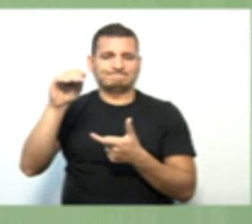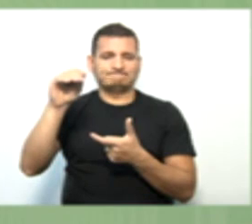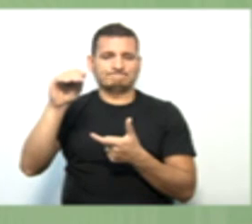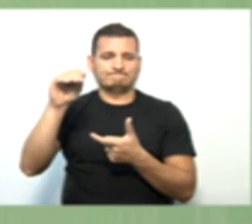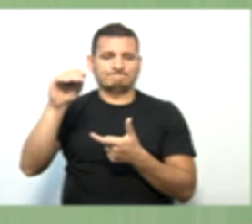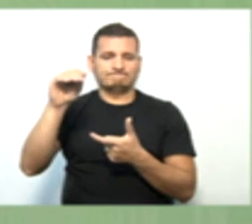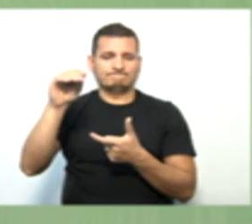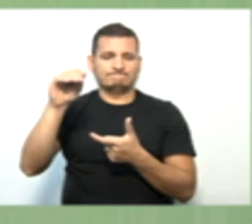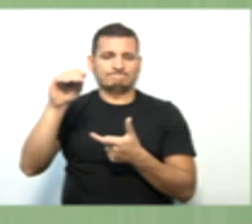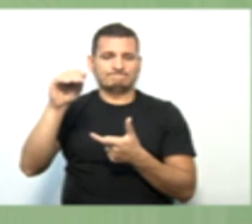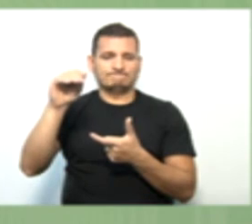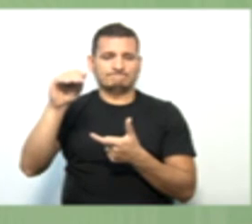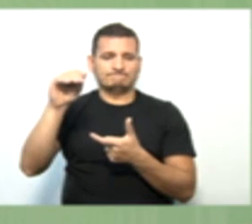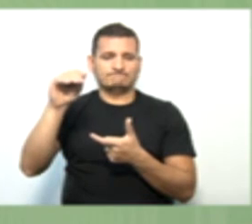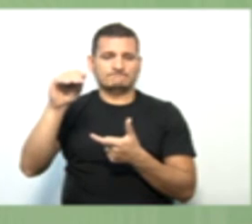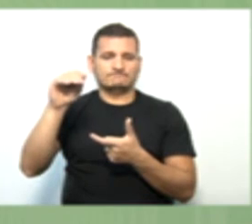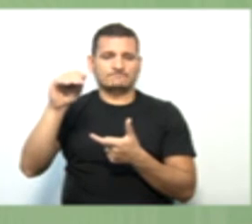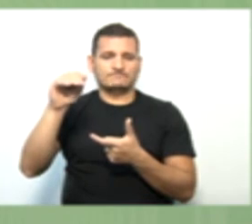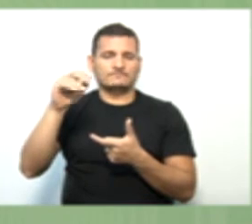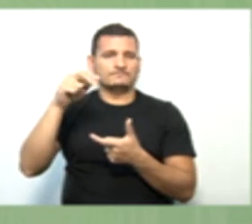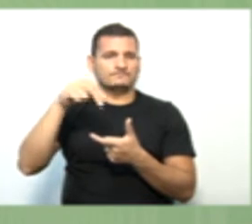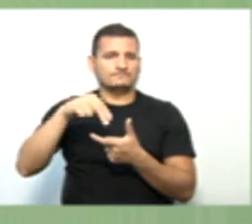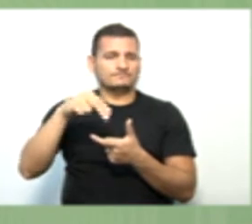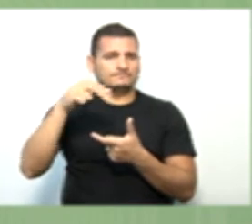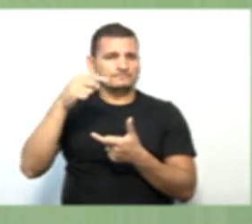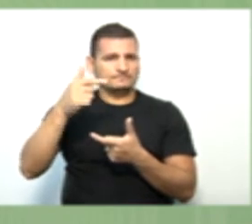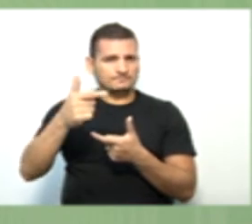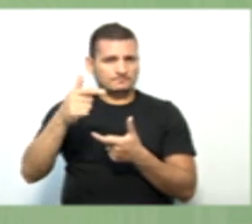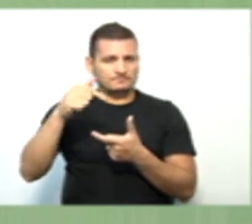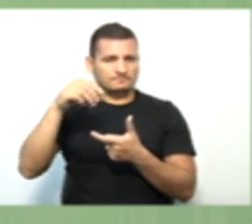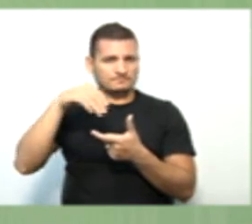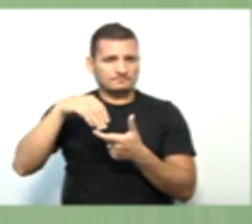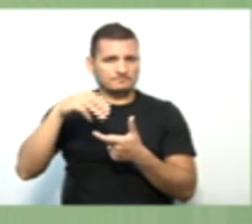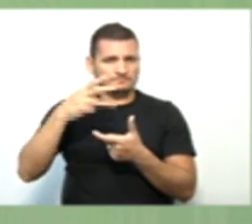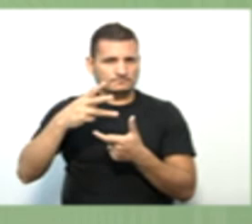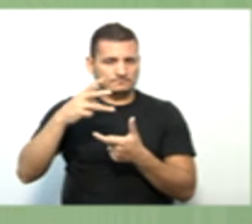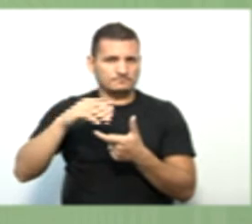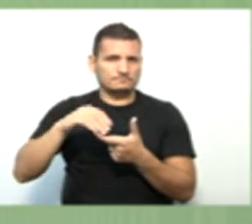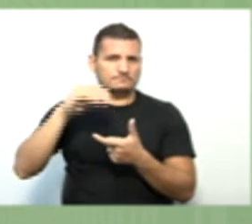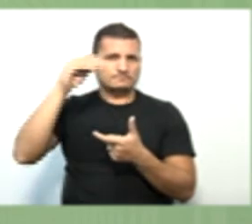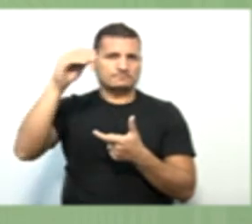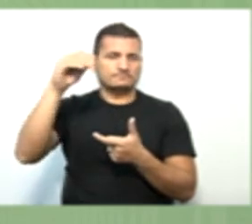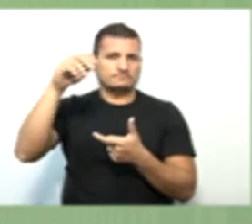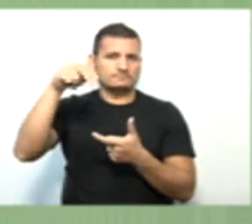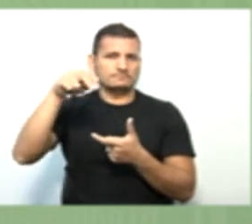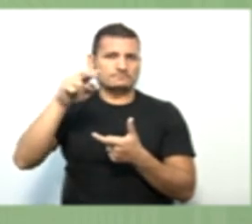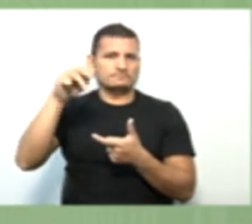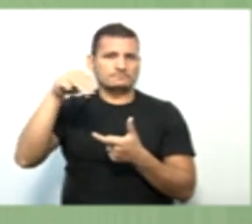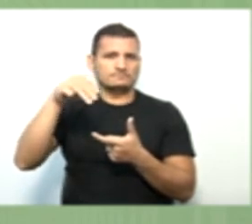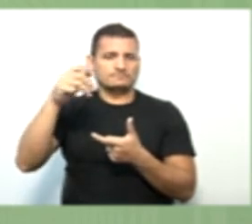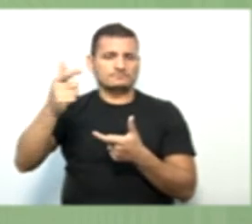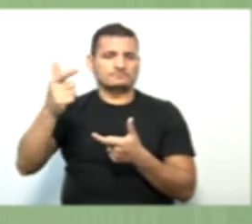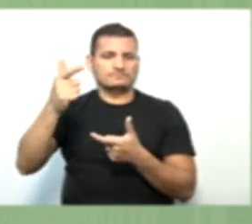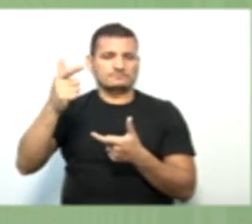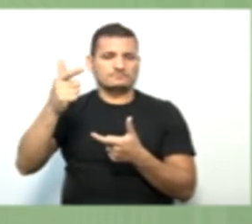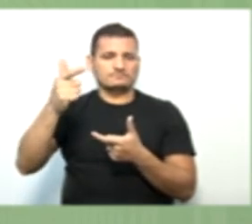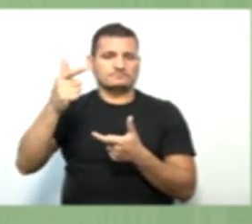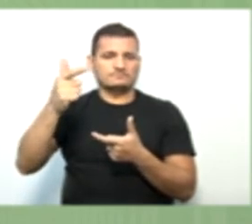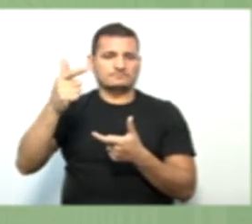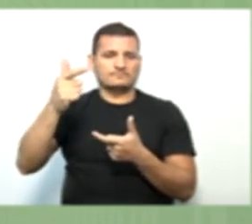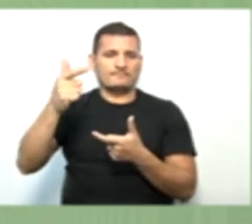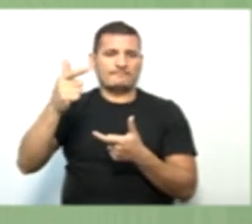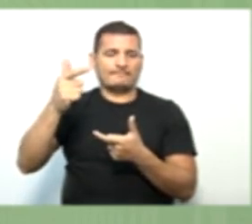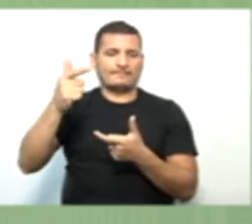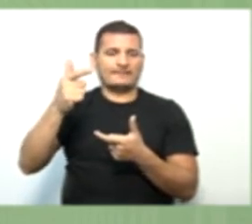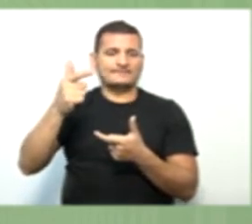tem 3, então esse valor vai ser copiado para dentro de num2, certo? Então, agora,